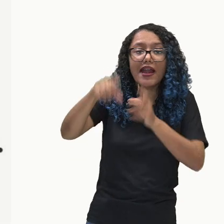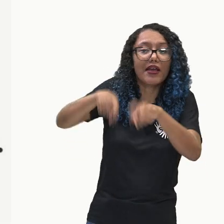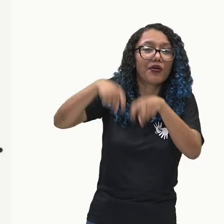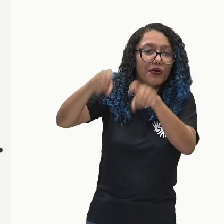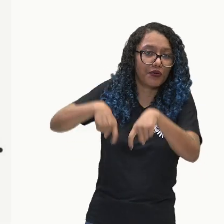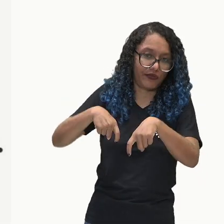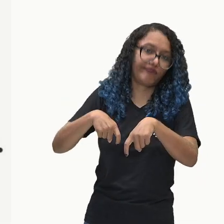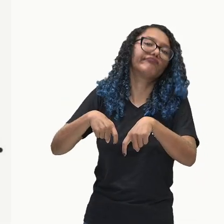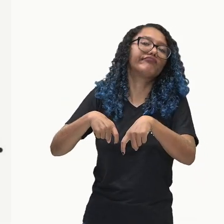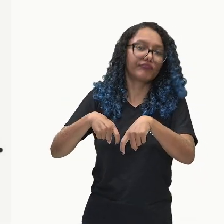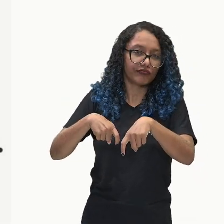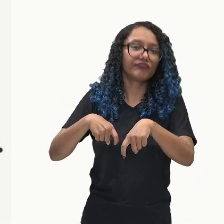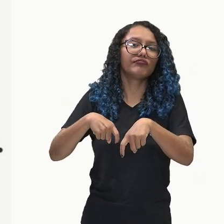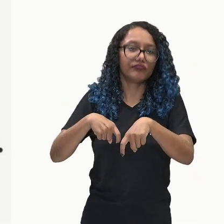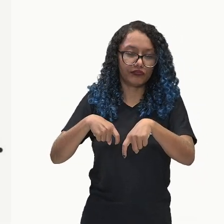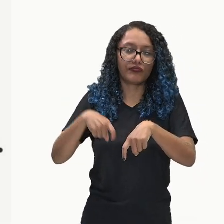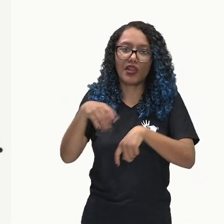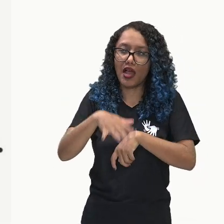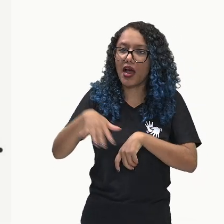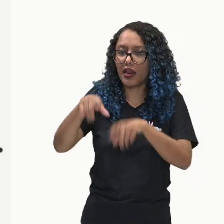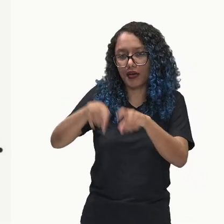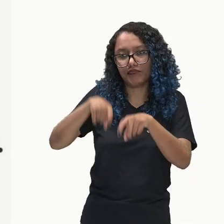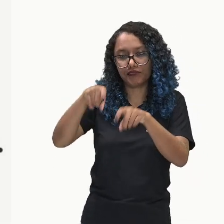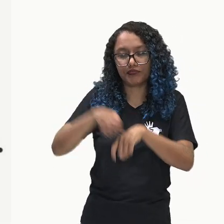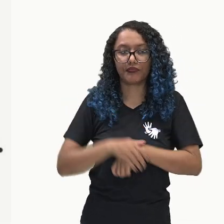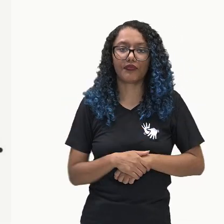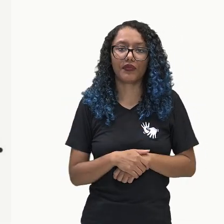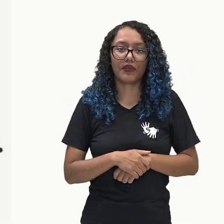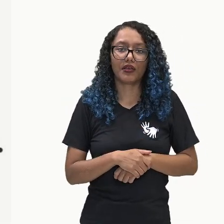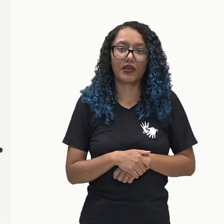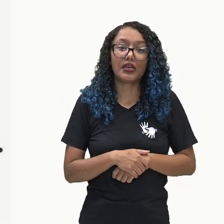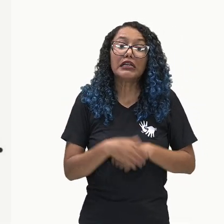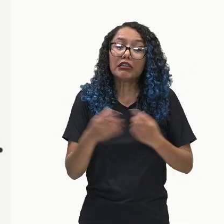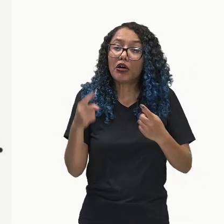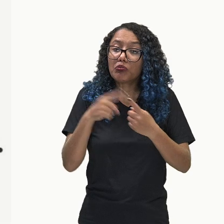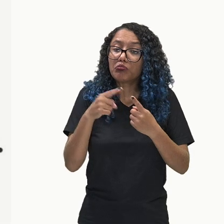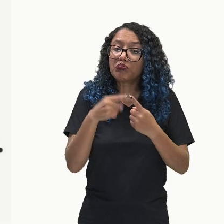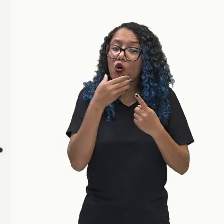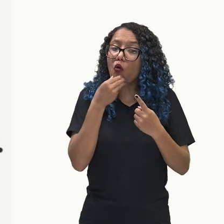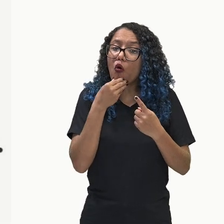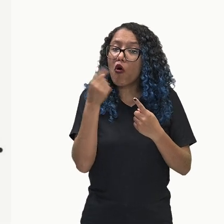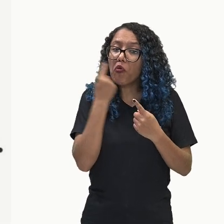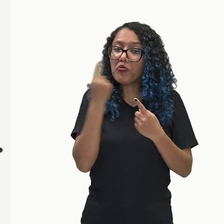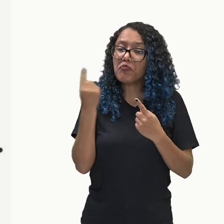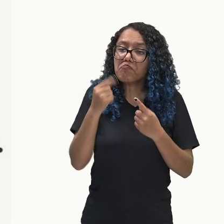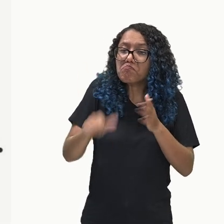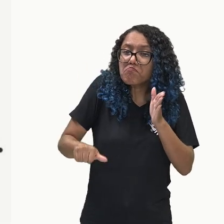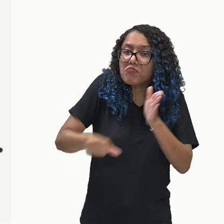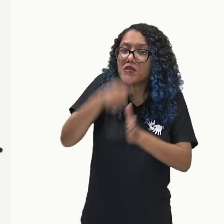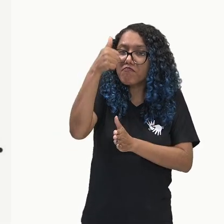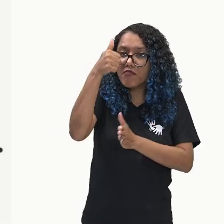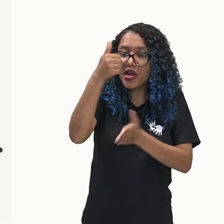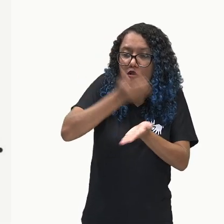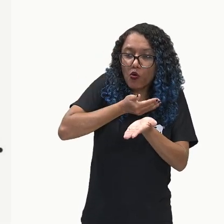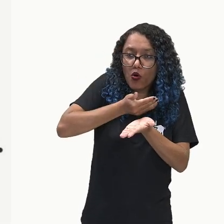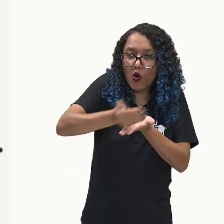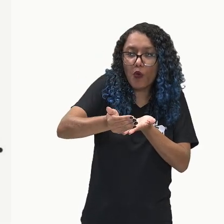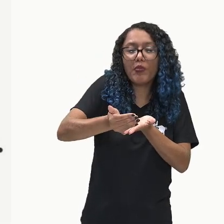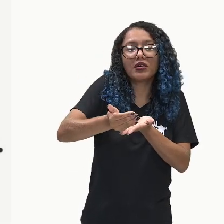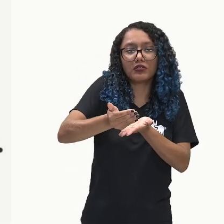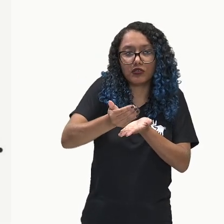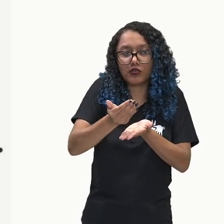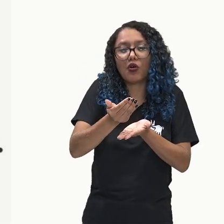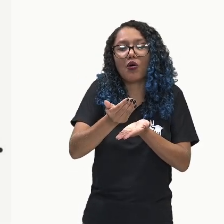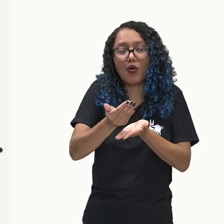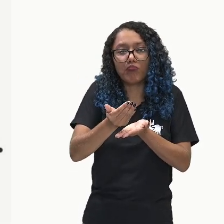regiões agrícolas, na zona rural. Então o Irineu Evangelista foi o primeiro, digamos, o precursor ali do que seria